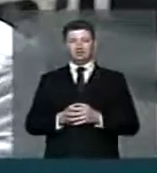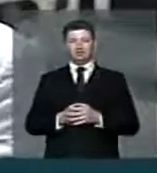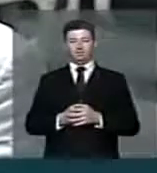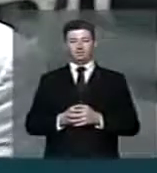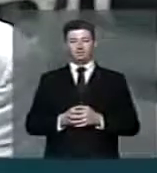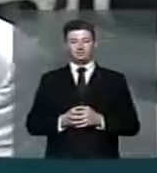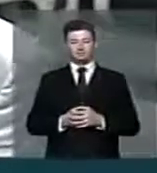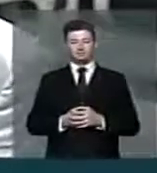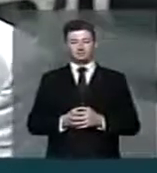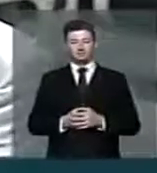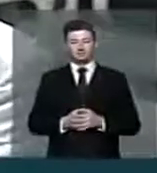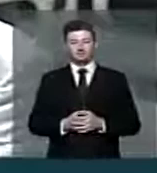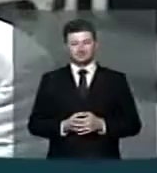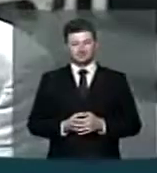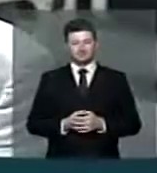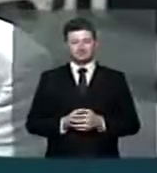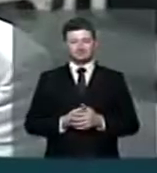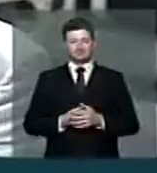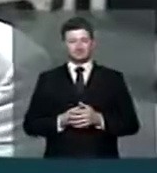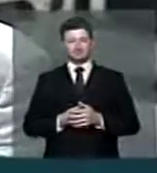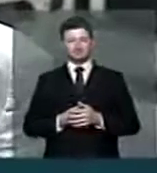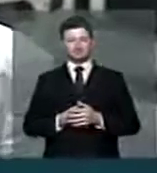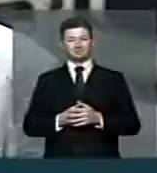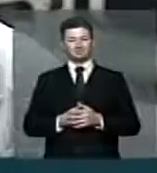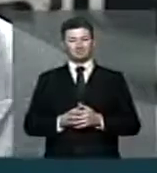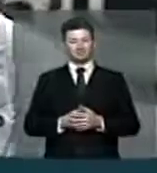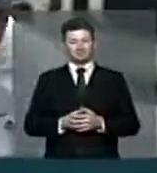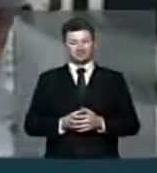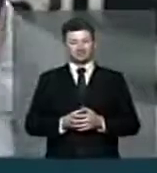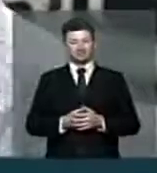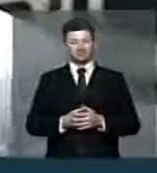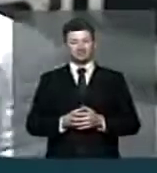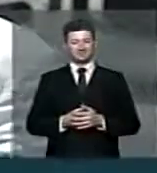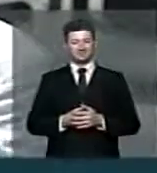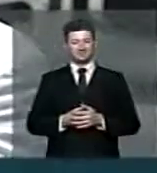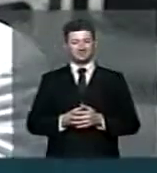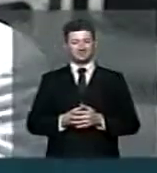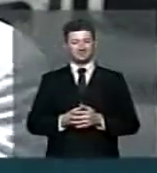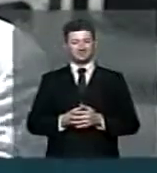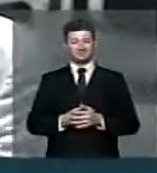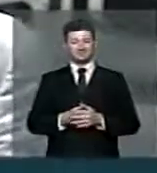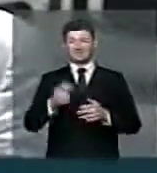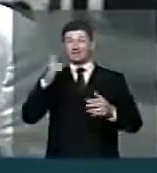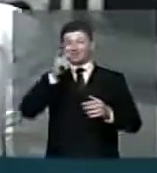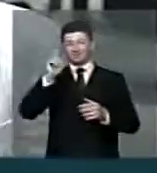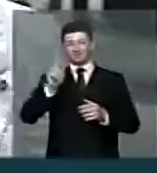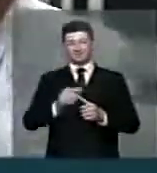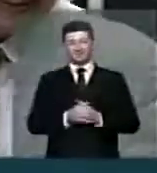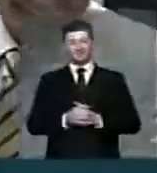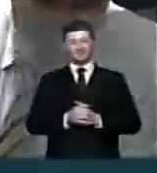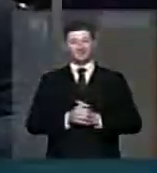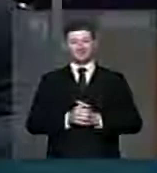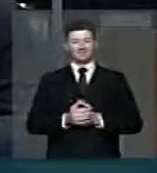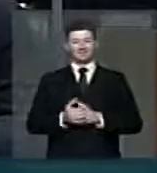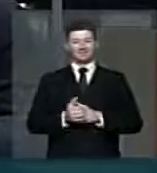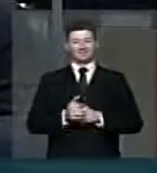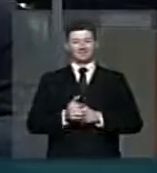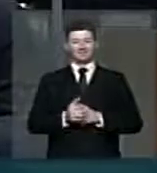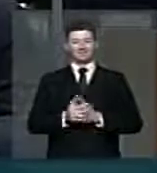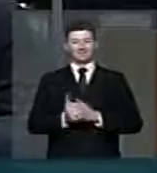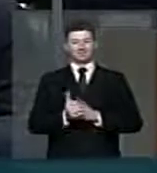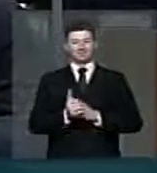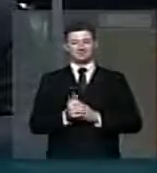fizeram gol? Não, não. O Vitória fez. O Vitória não venceu.